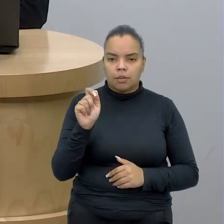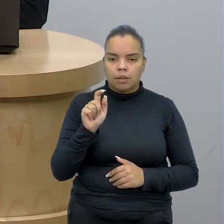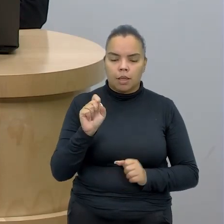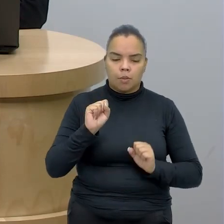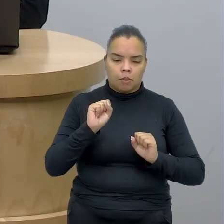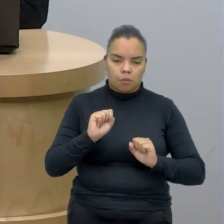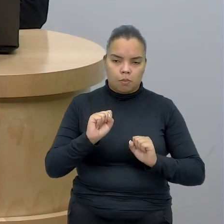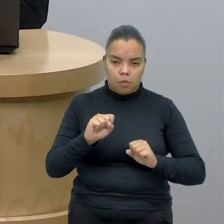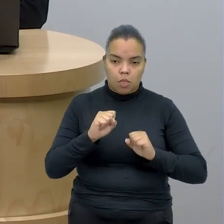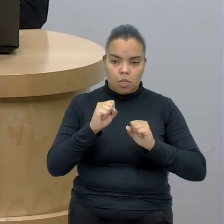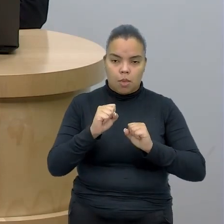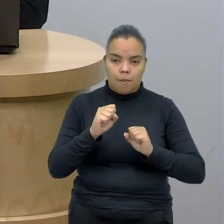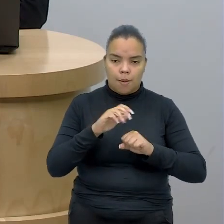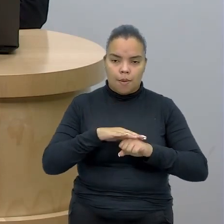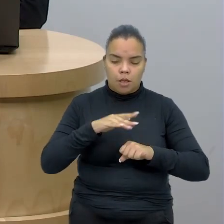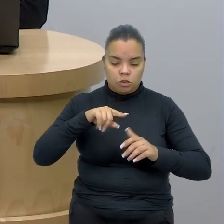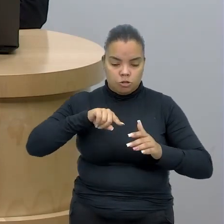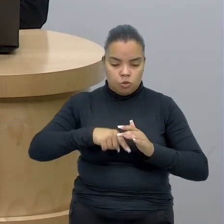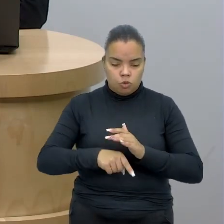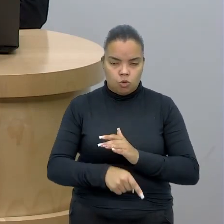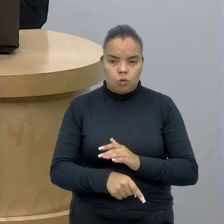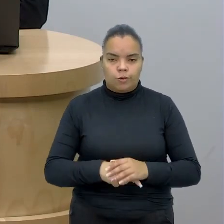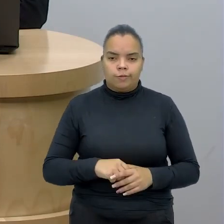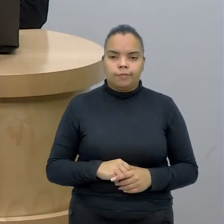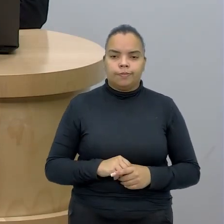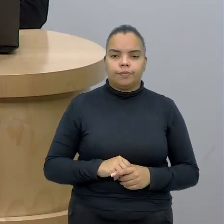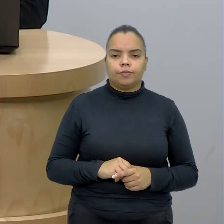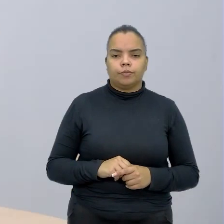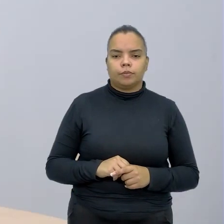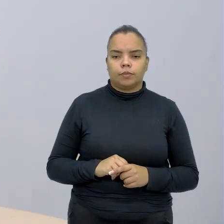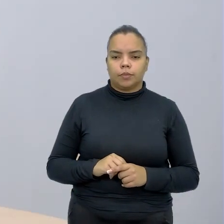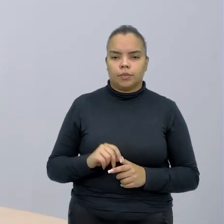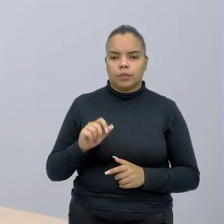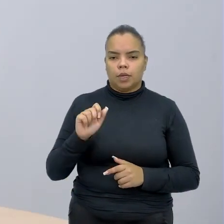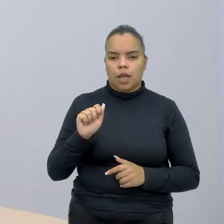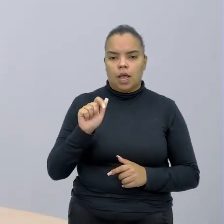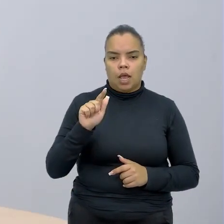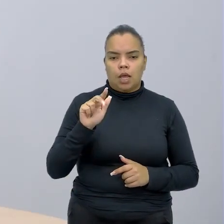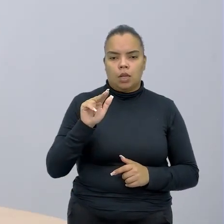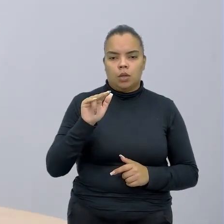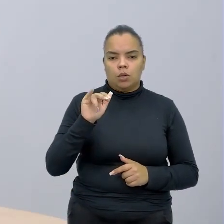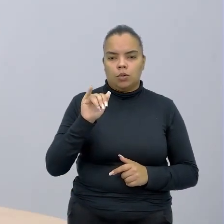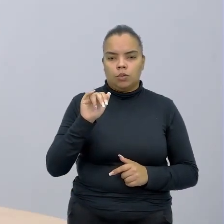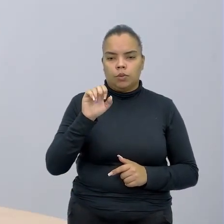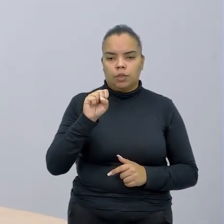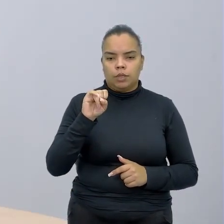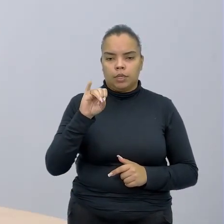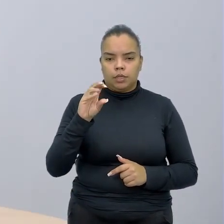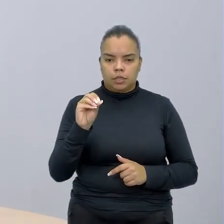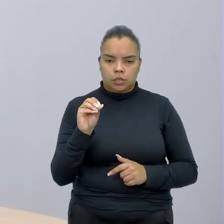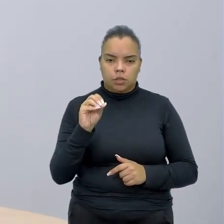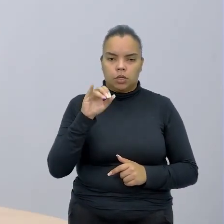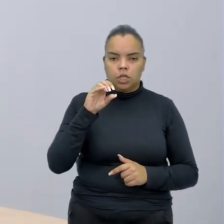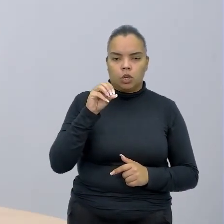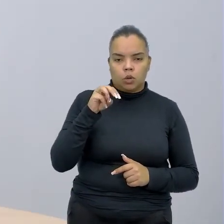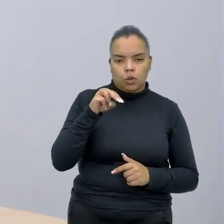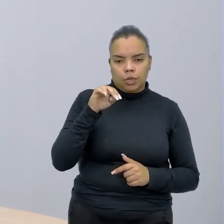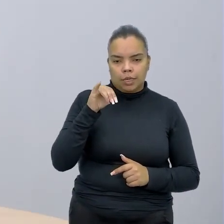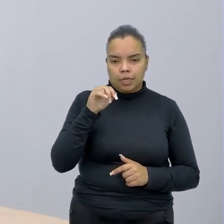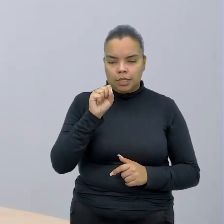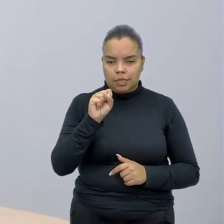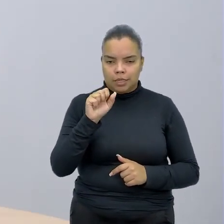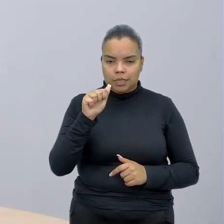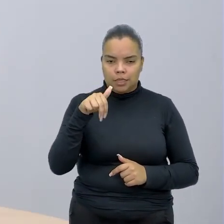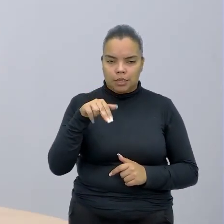de penetração, o Aloísio, qualquer ionizante, a Adriana Prudente fala ionizante, a